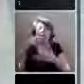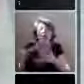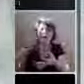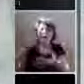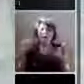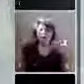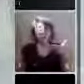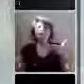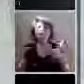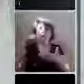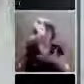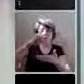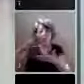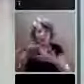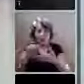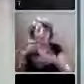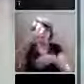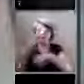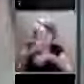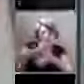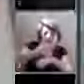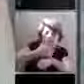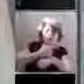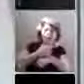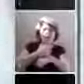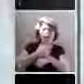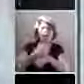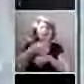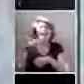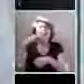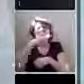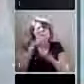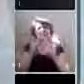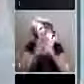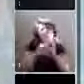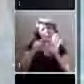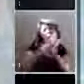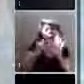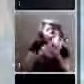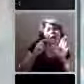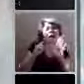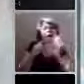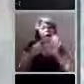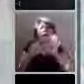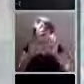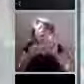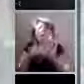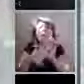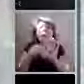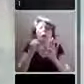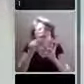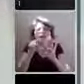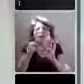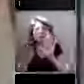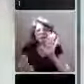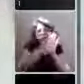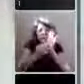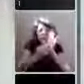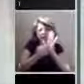lexicografia e metalexicografia, eu achei que esse quadro, Ivan, seria melhor se você